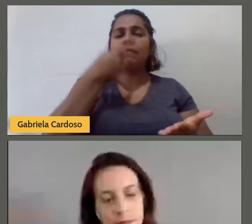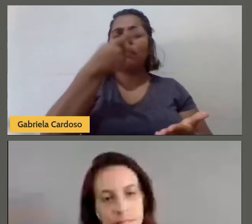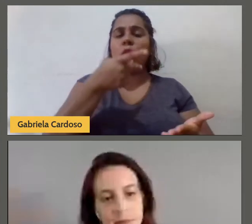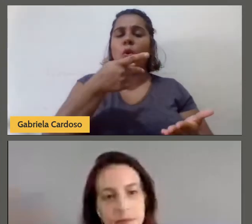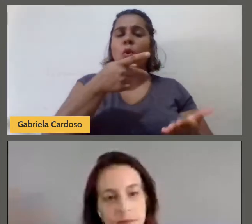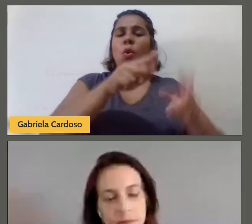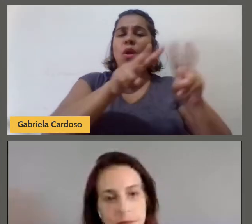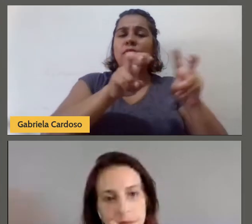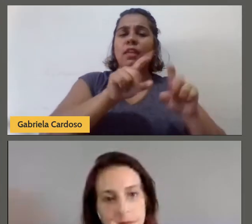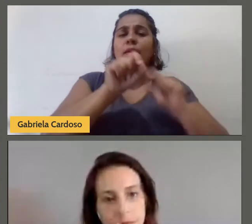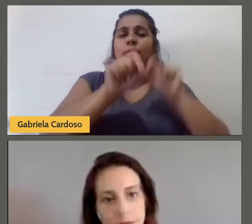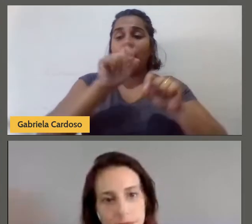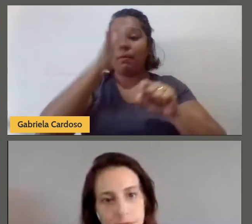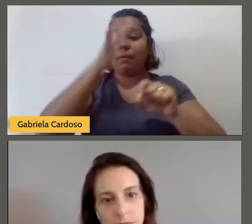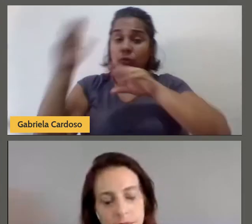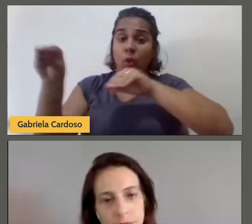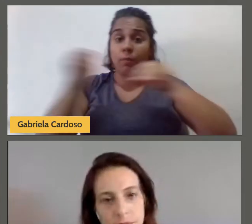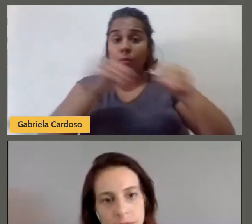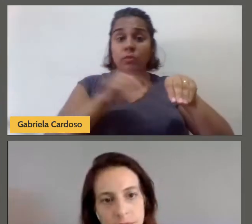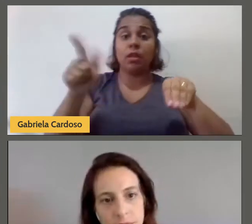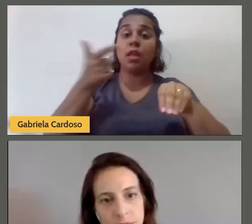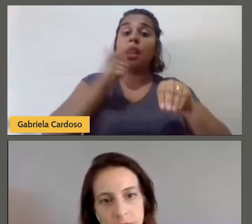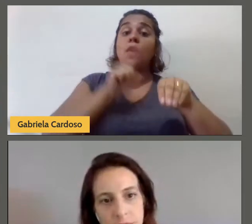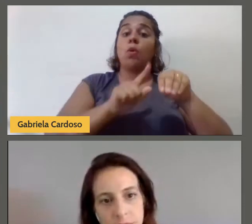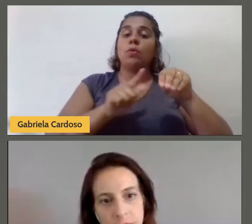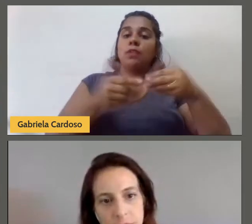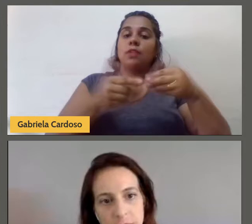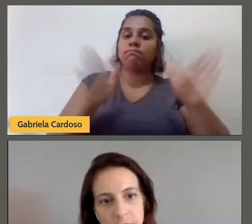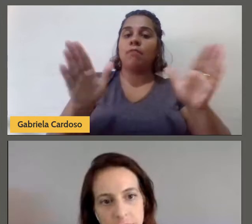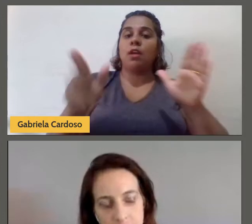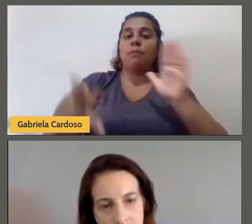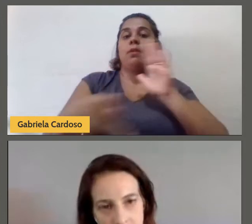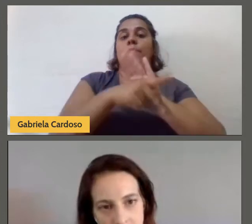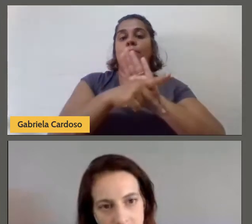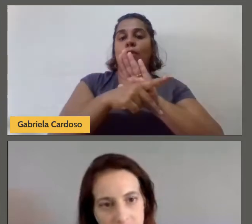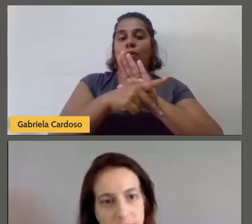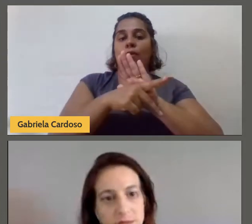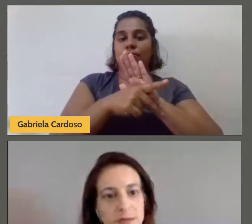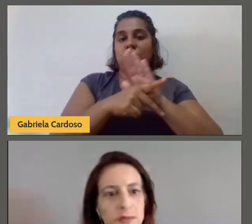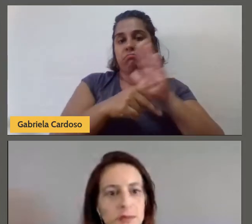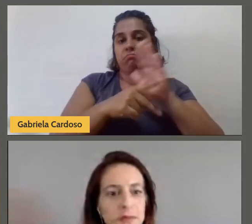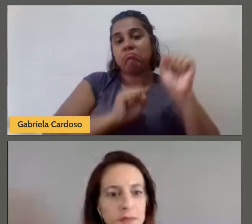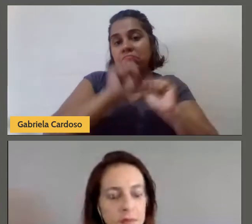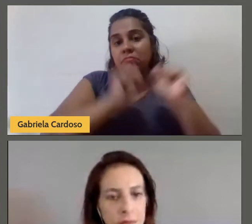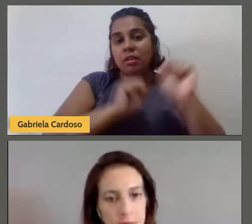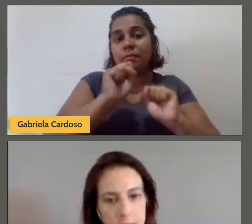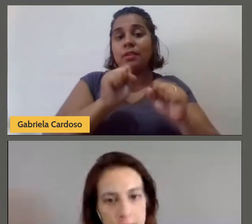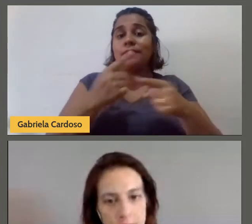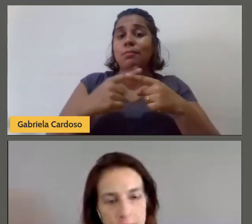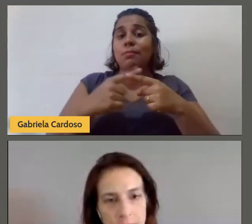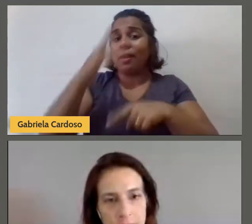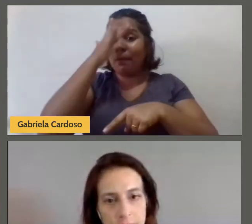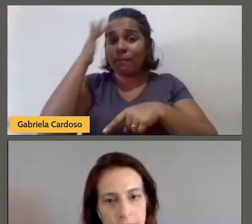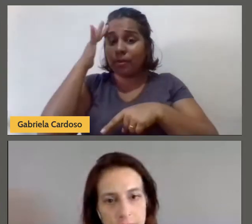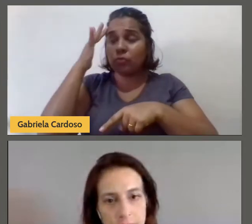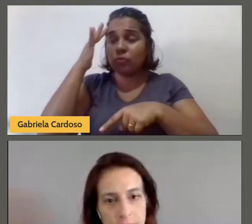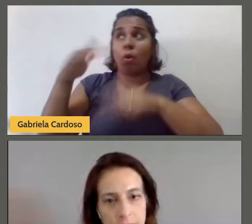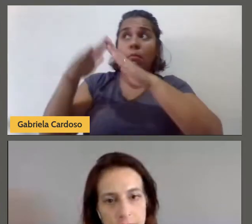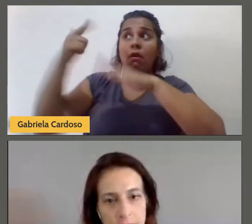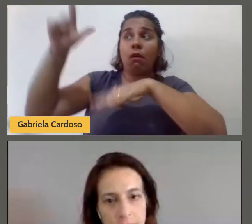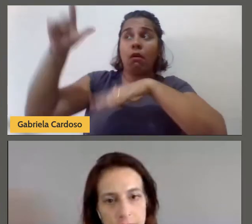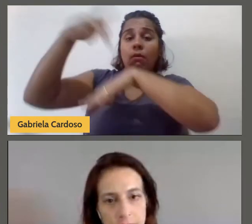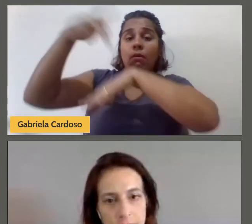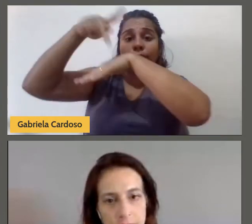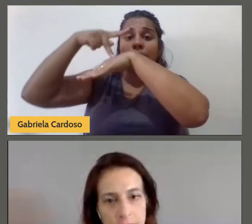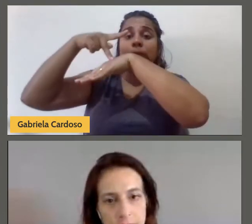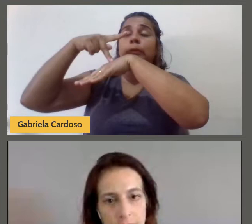dessas pessoas, elas têm que deixar para trás suas carreiras, né? Deixar para trás suas vidas, o trabalho, e chegar num